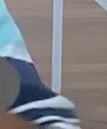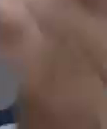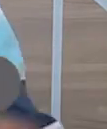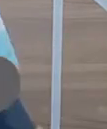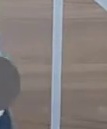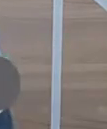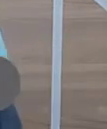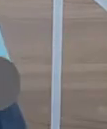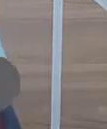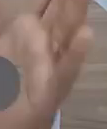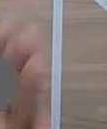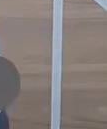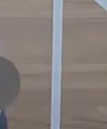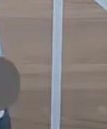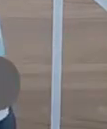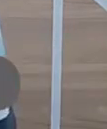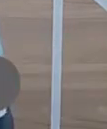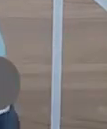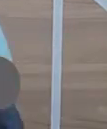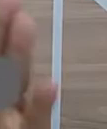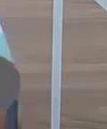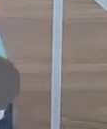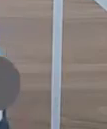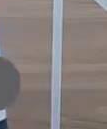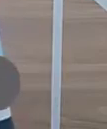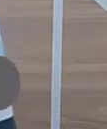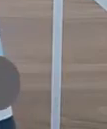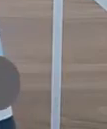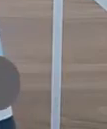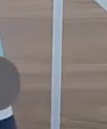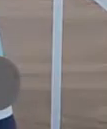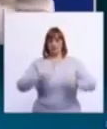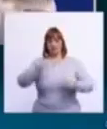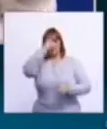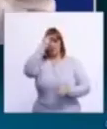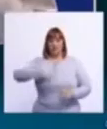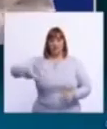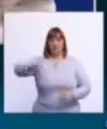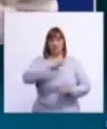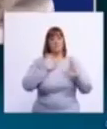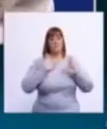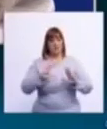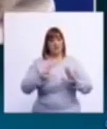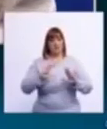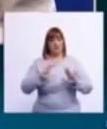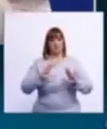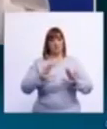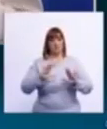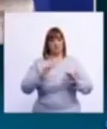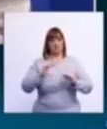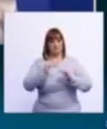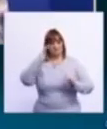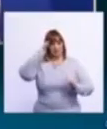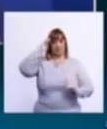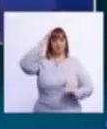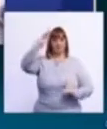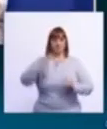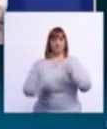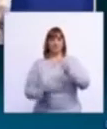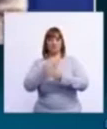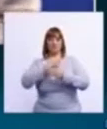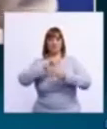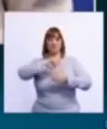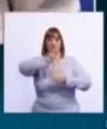esses 3 minutos de propostas de vários candidatos, com alguns comentários sobre elas. Mas vamos, sobretudo, criar um novo ciclo